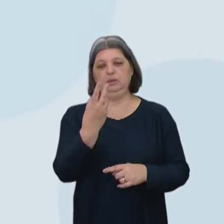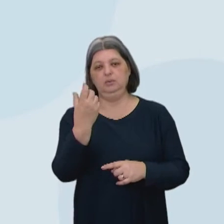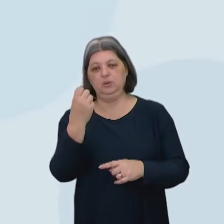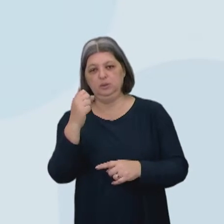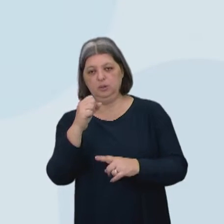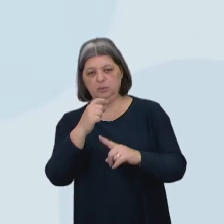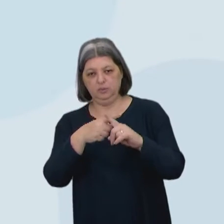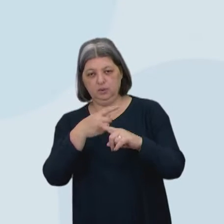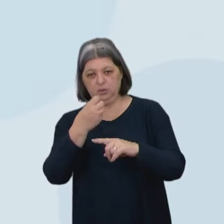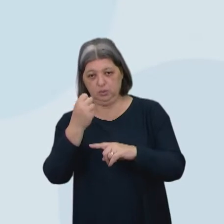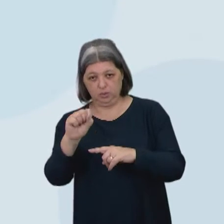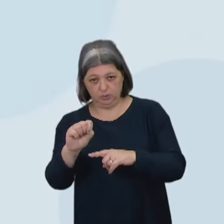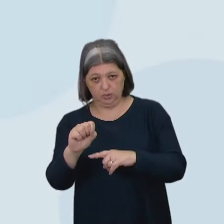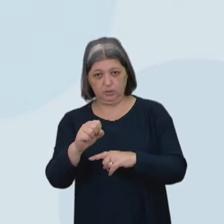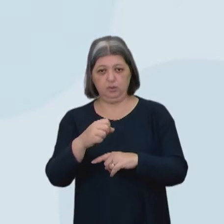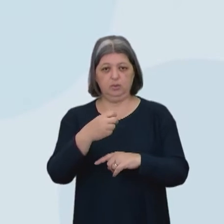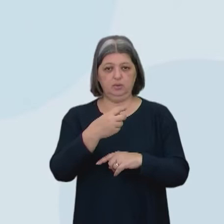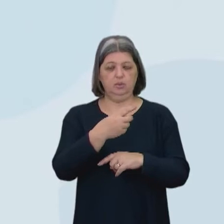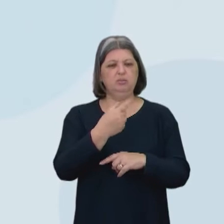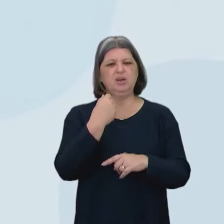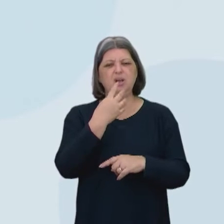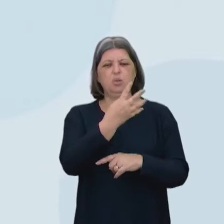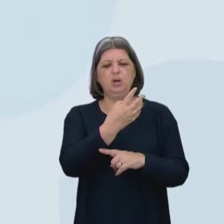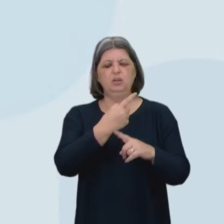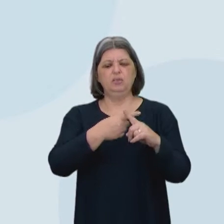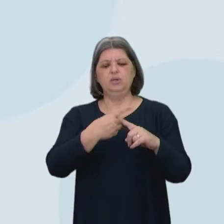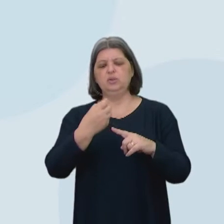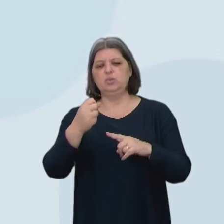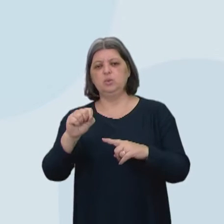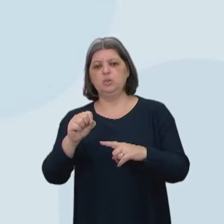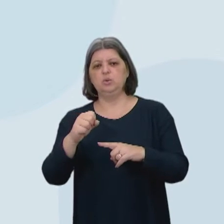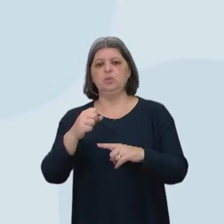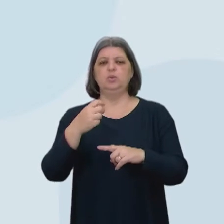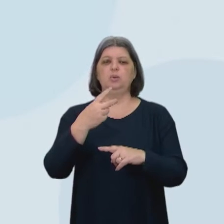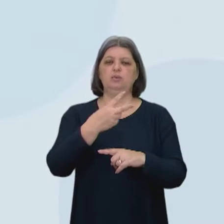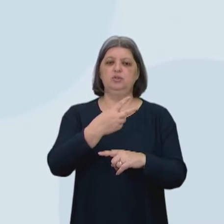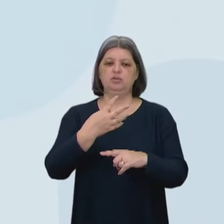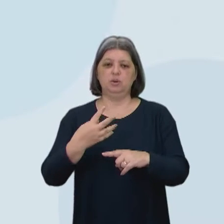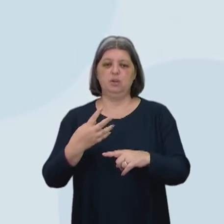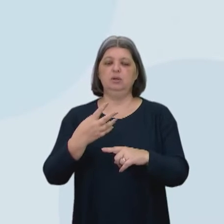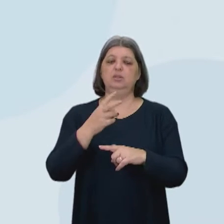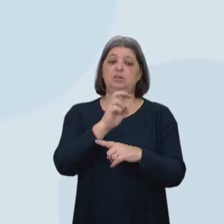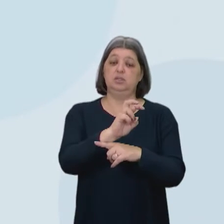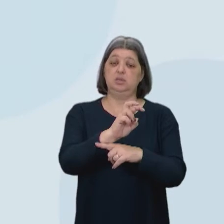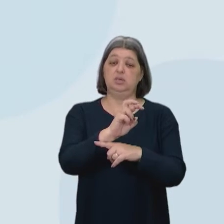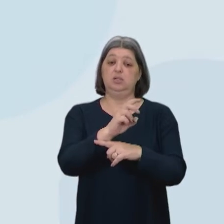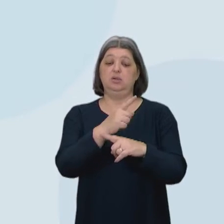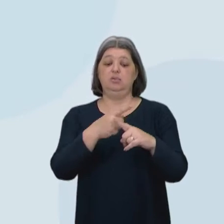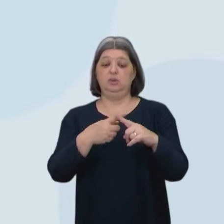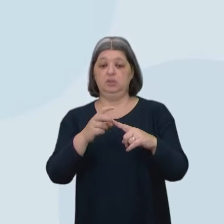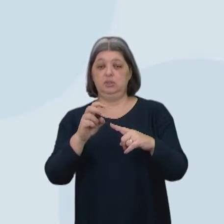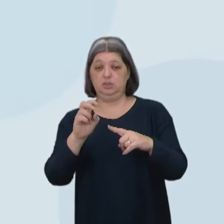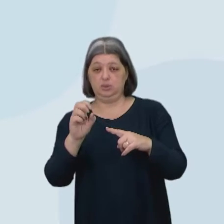24, 4 vezes 8, quanto é 4 vezes 8? 32, 5 vezes 8, 40, tô chegando perto dos 50. 6 vezes